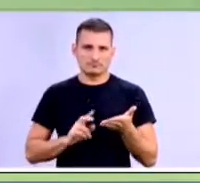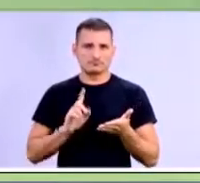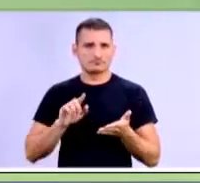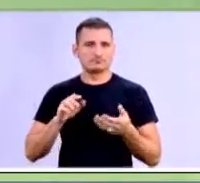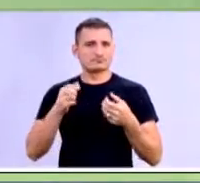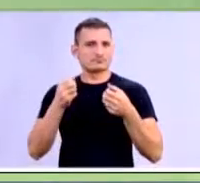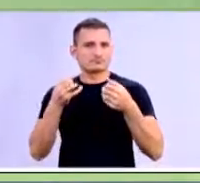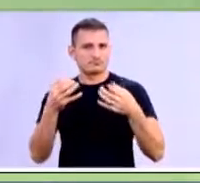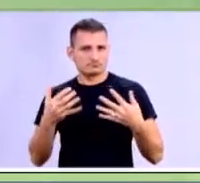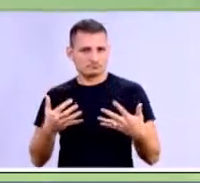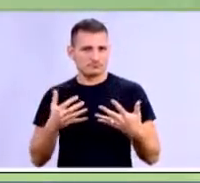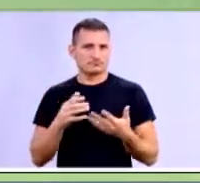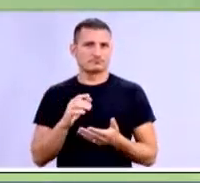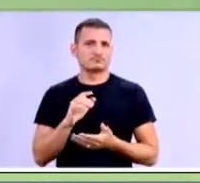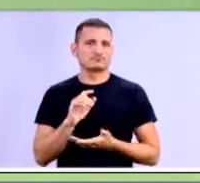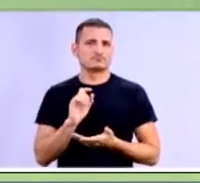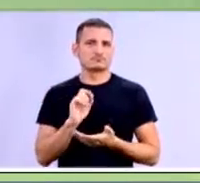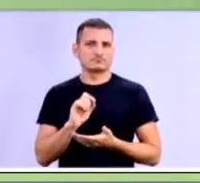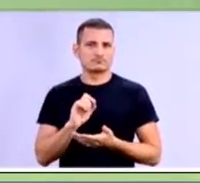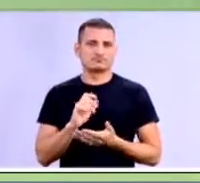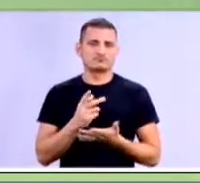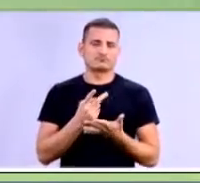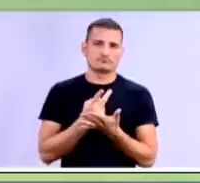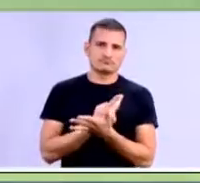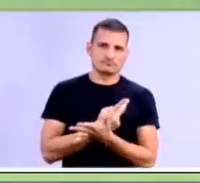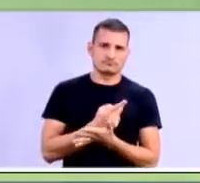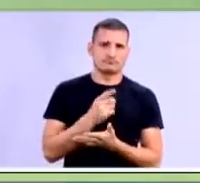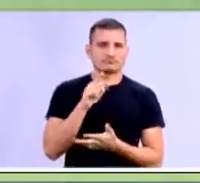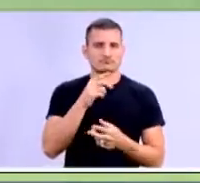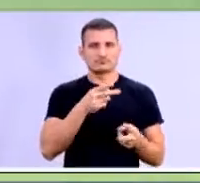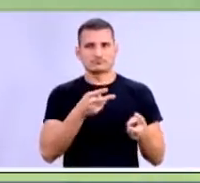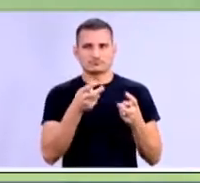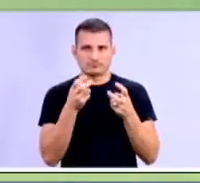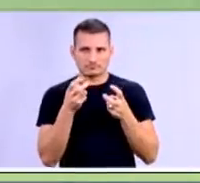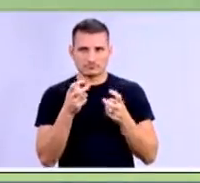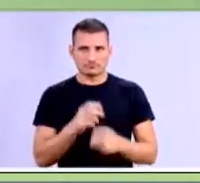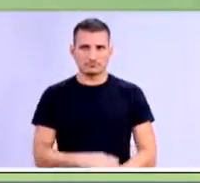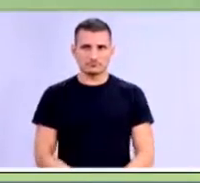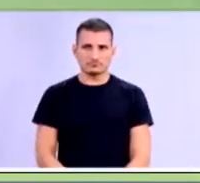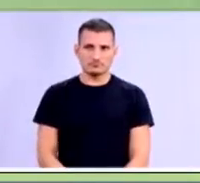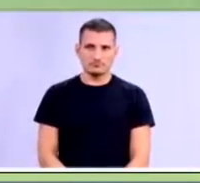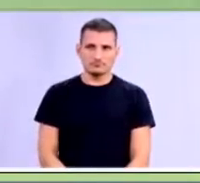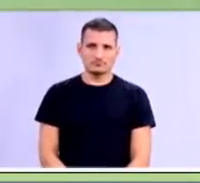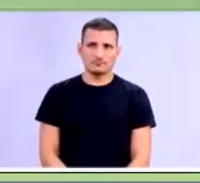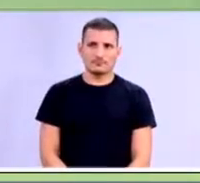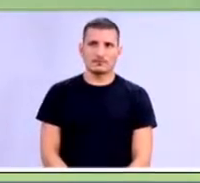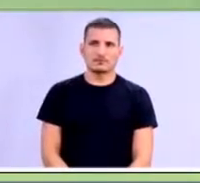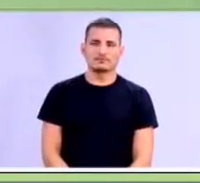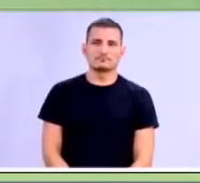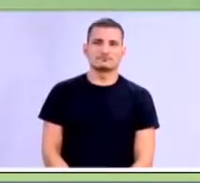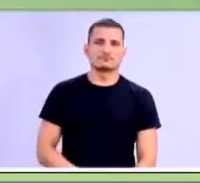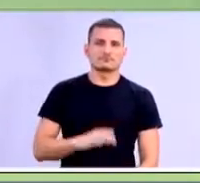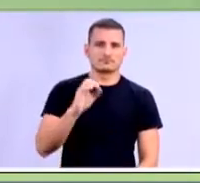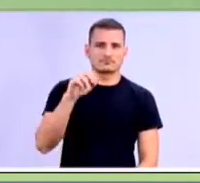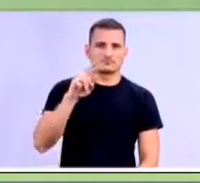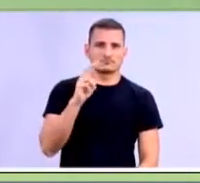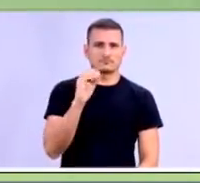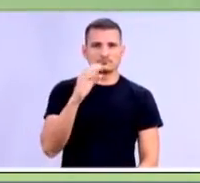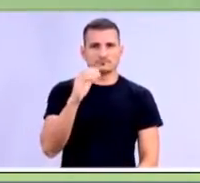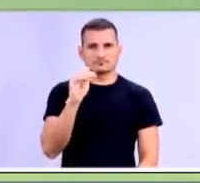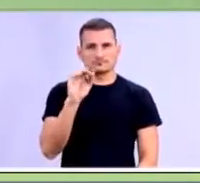exposição, um relato sobre um determinado evento que você percebe, de uma situação que você vê. E